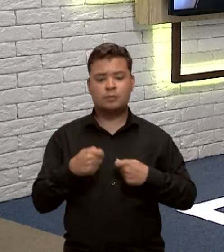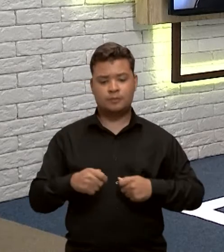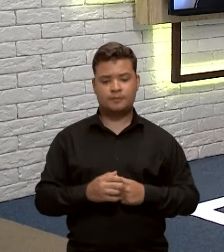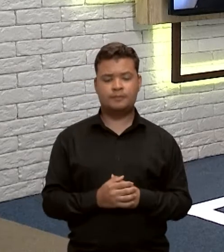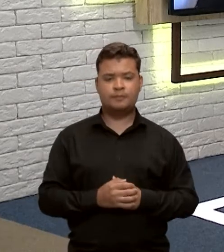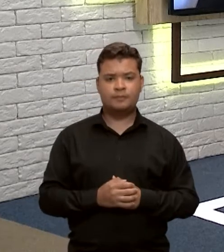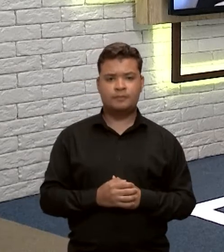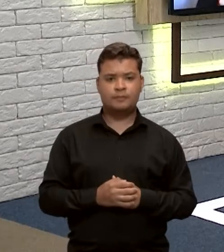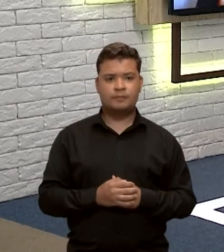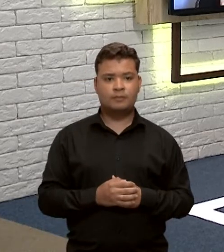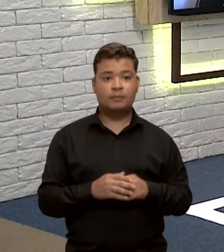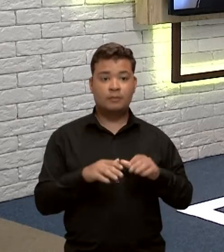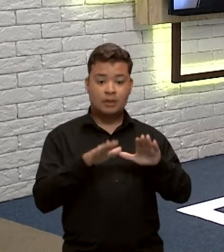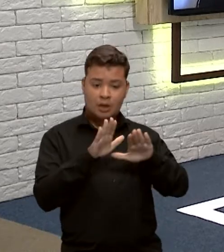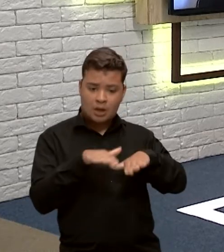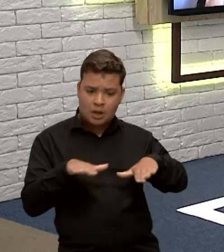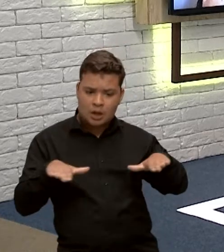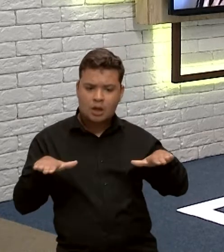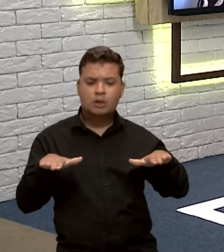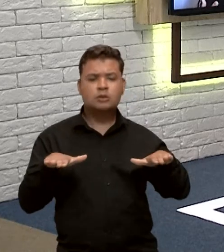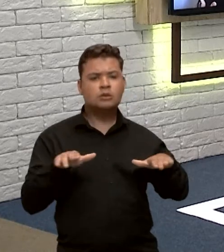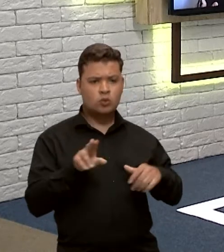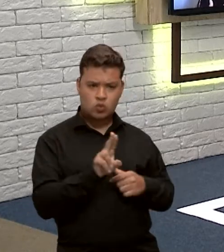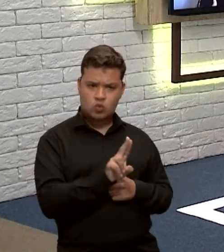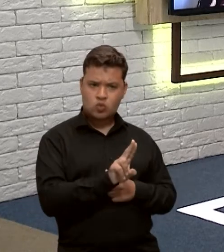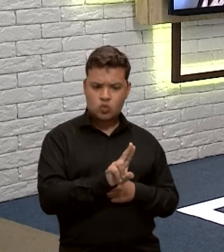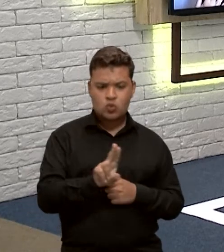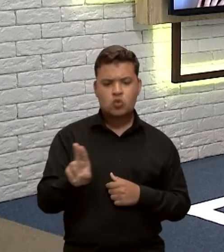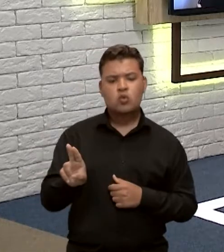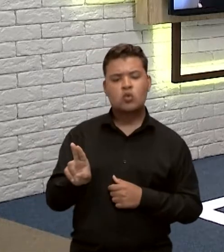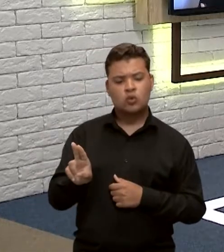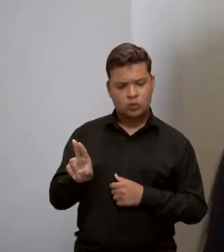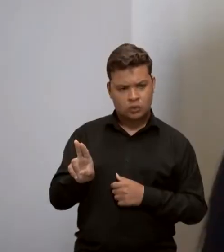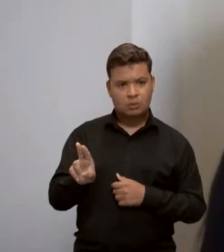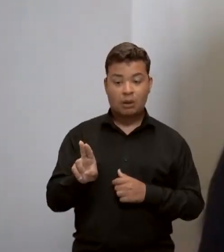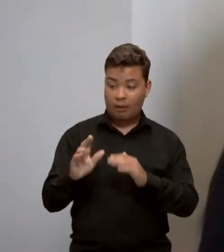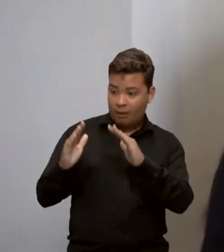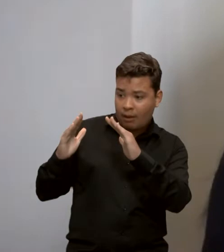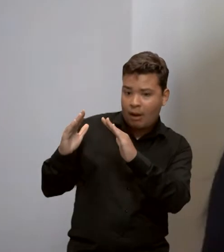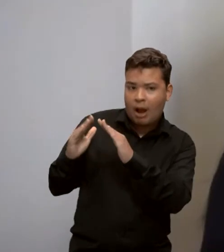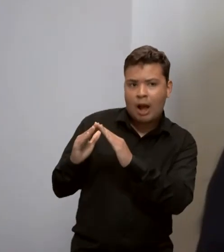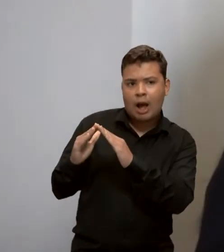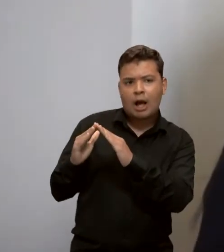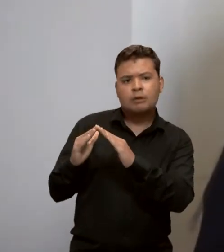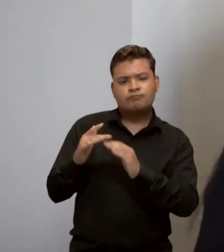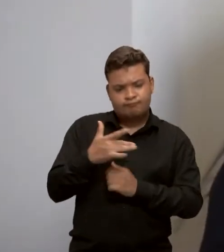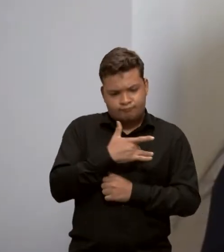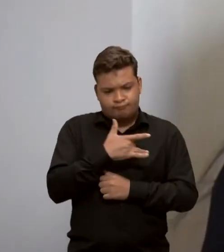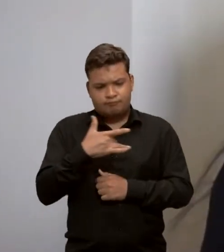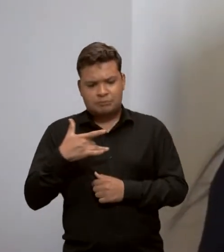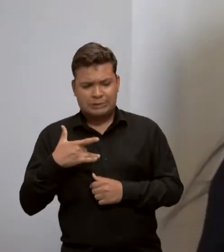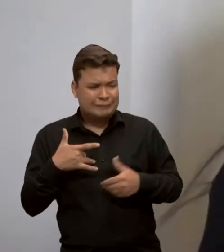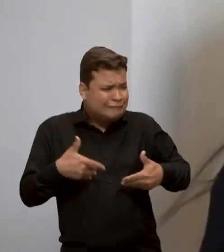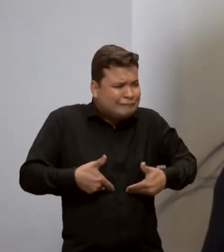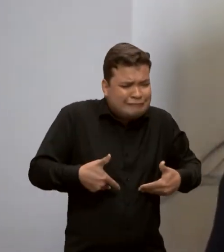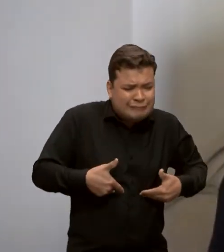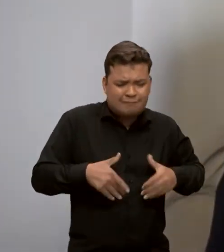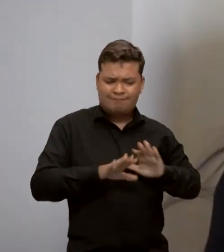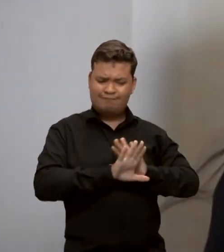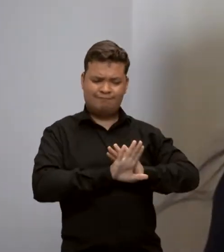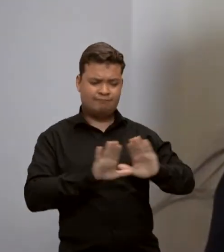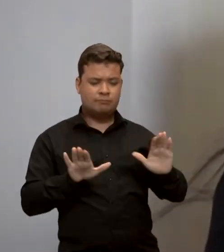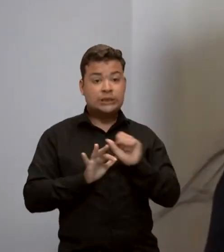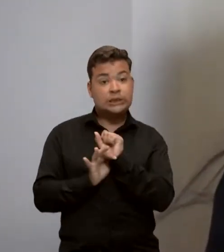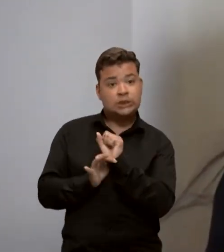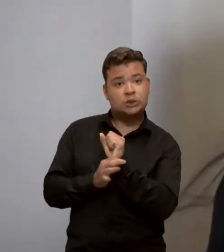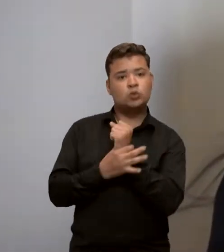Criança tem que ter nome. Criança tem que ter lar, ter saúde e não ter fome, ter